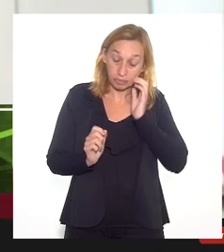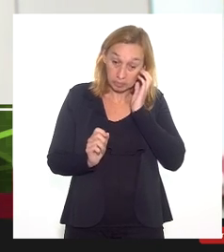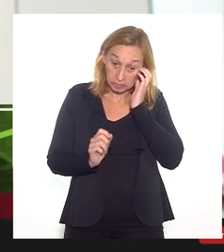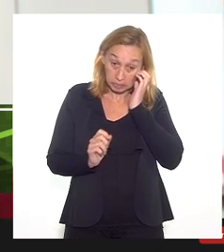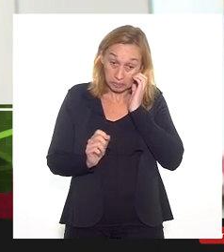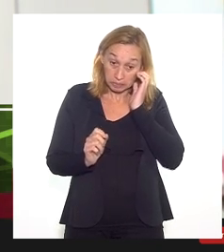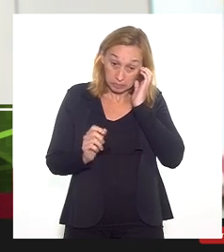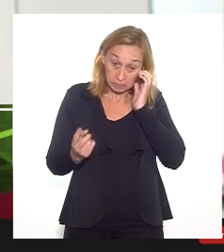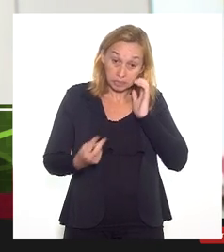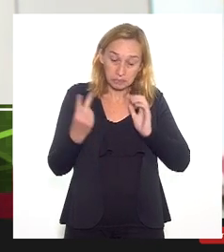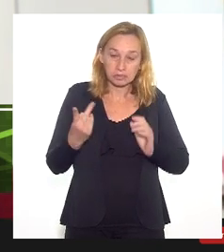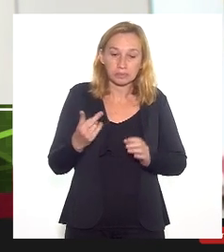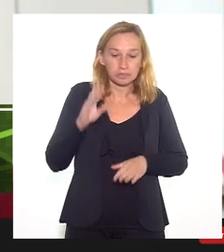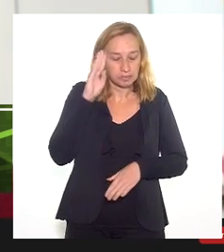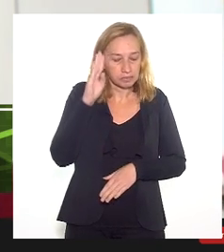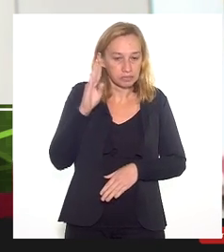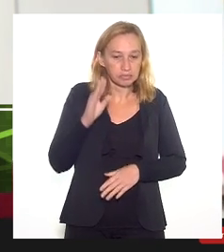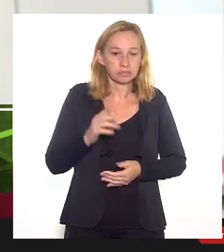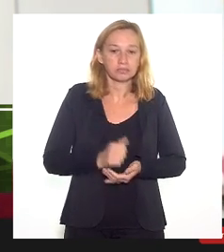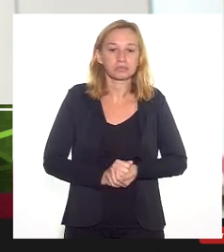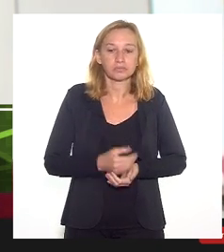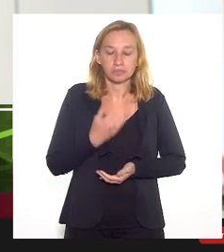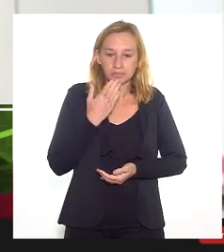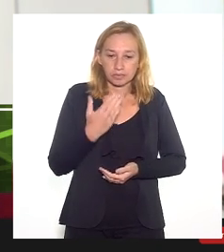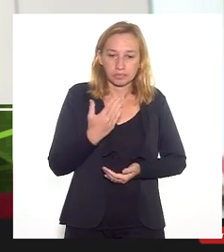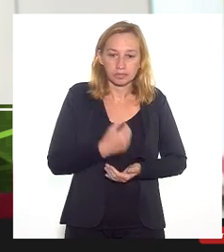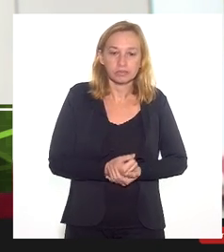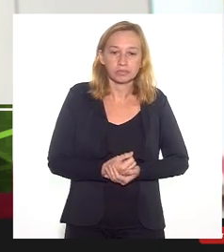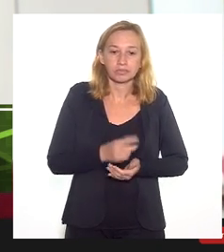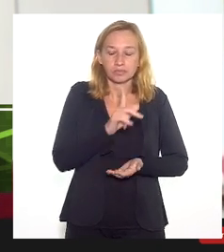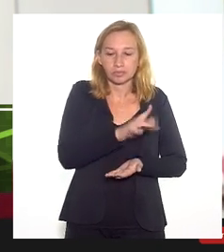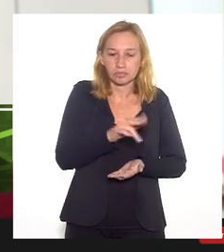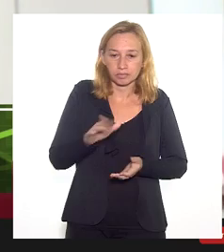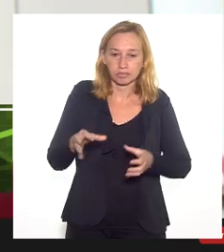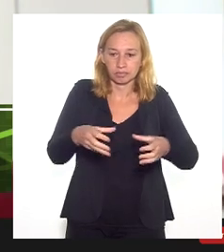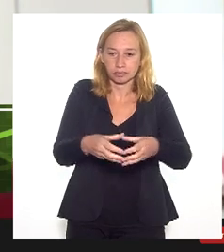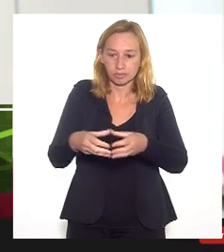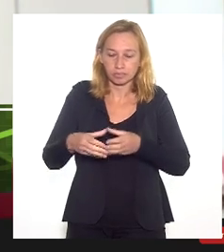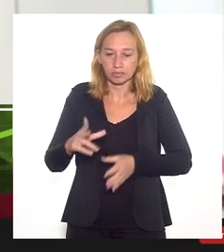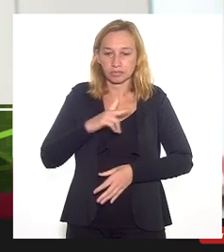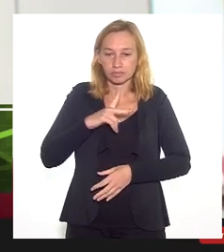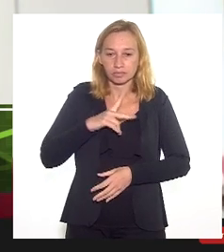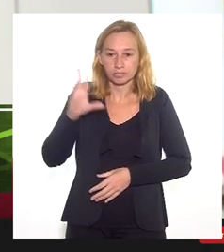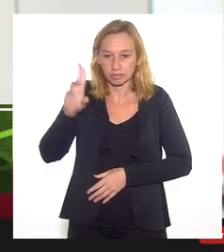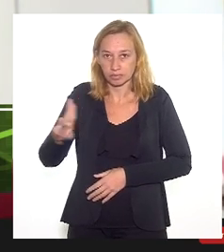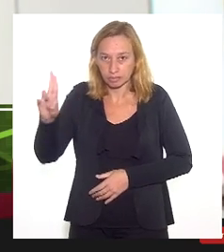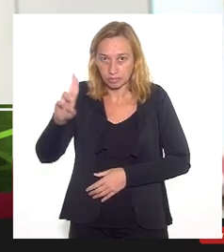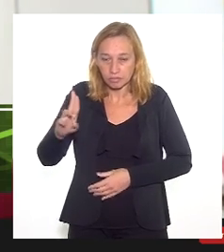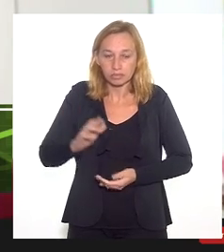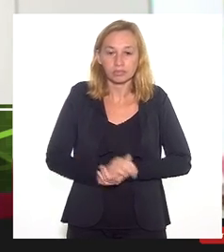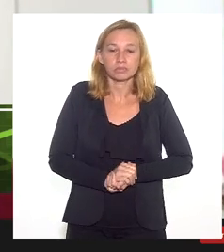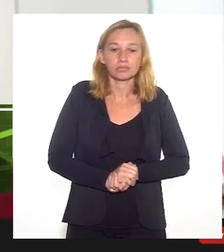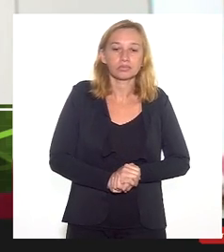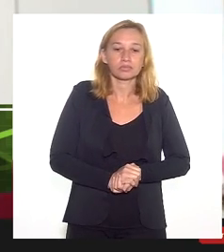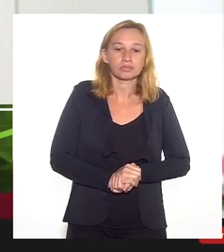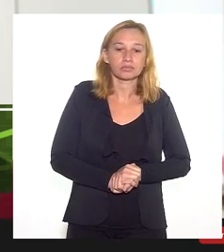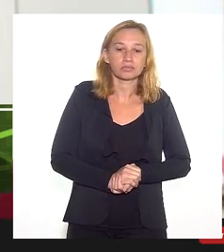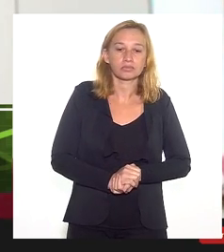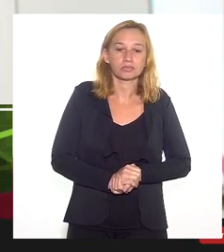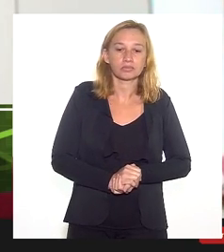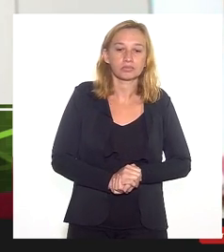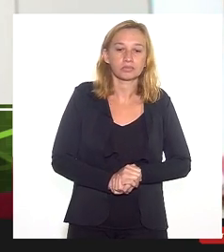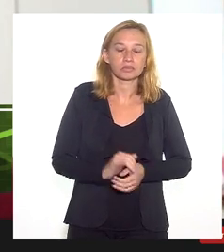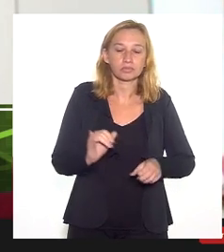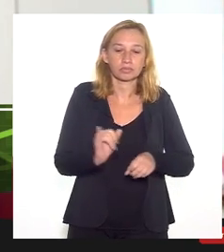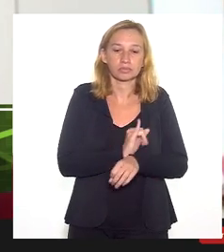prioridades nas reivindicações dos diferentes segmentos da própria universidade discutir isso no conselho como parte do seu